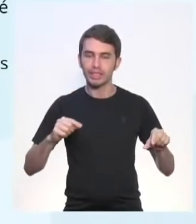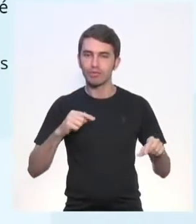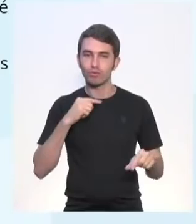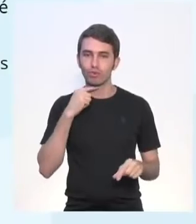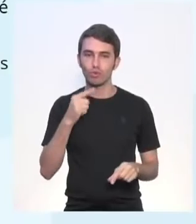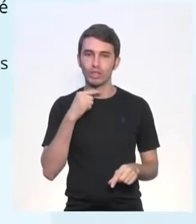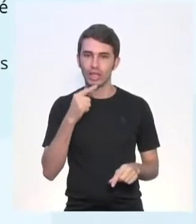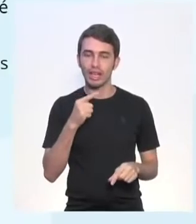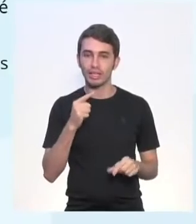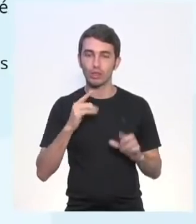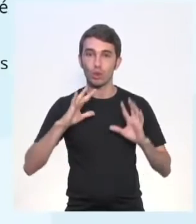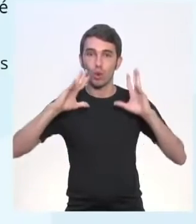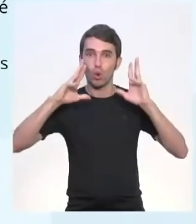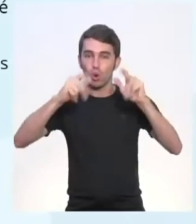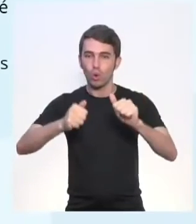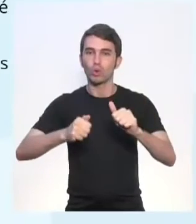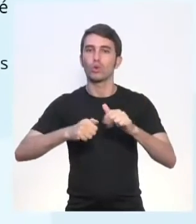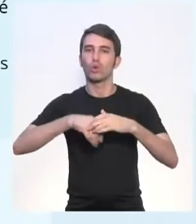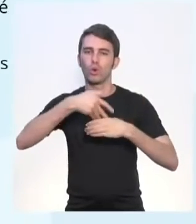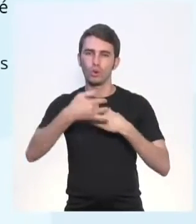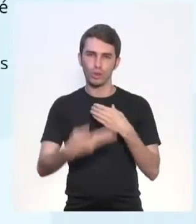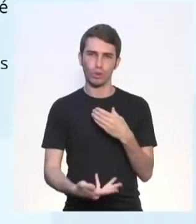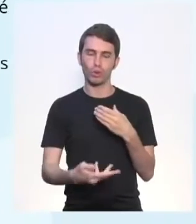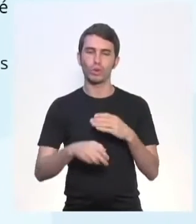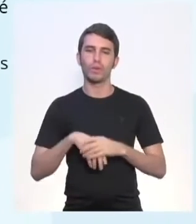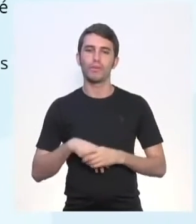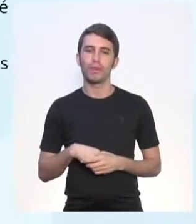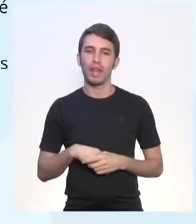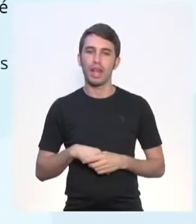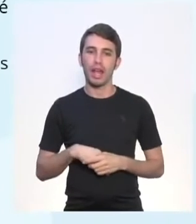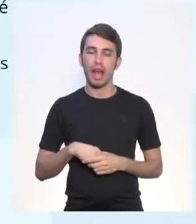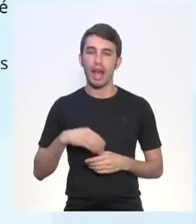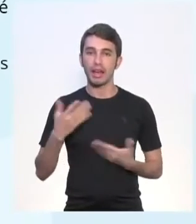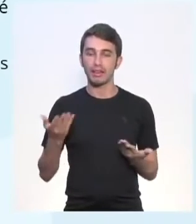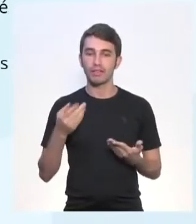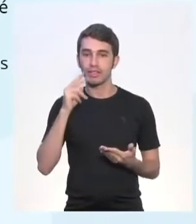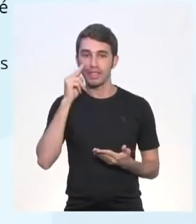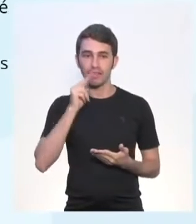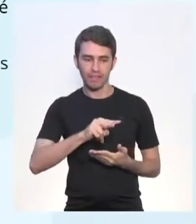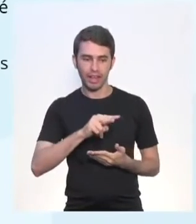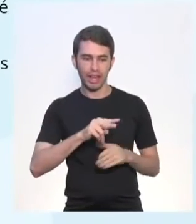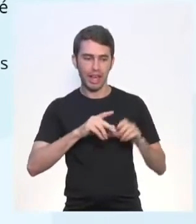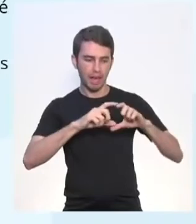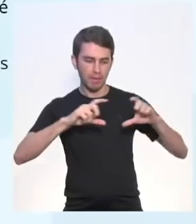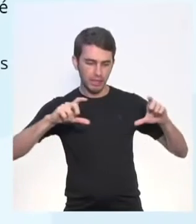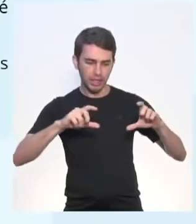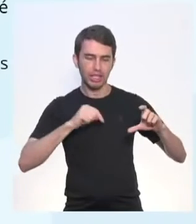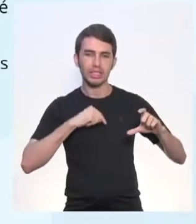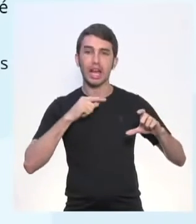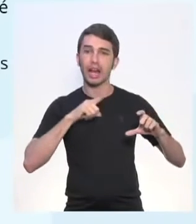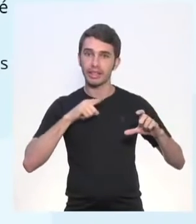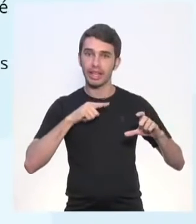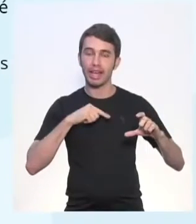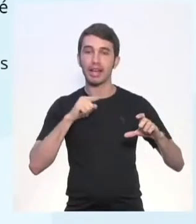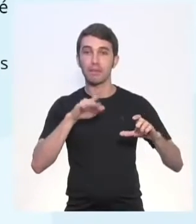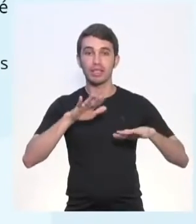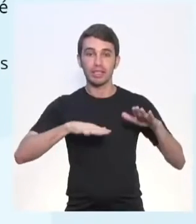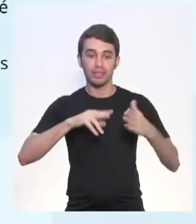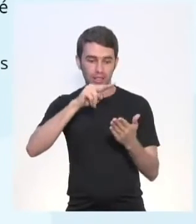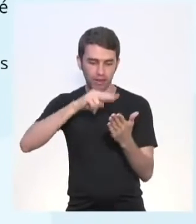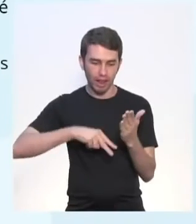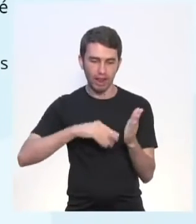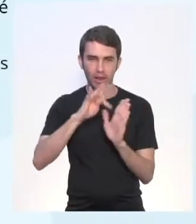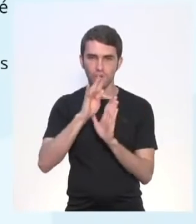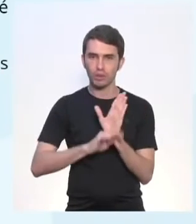você vê uma manchete, e aí a manchete é coerente, mas quando você vai ler o texto não tem nada a ver com o que está falando na manchete. É só uma isca para te pegar.